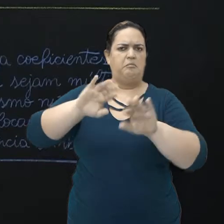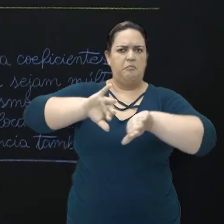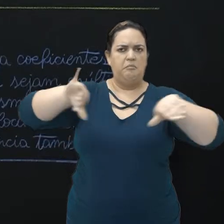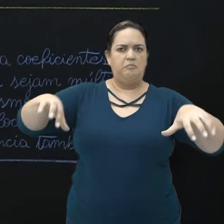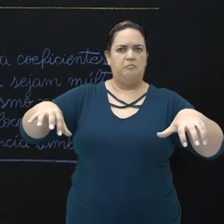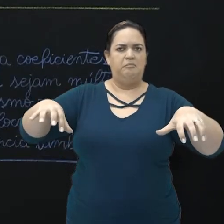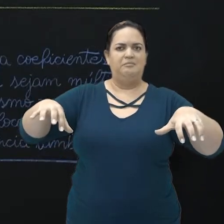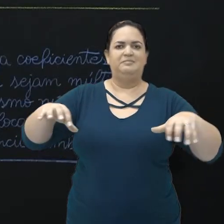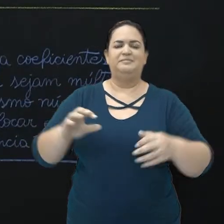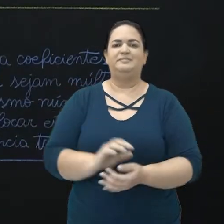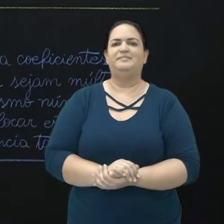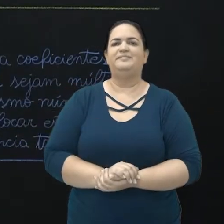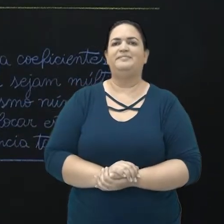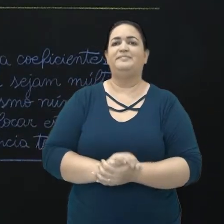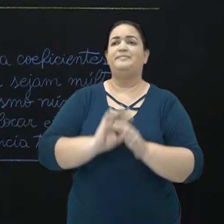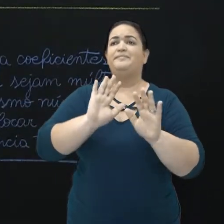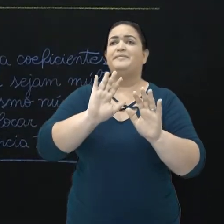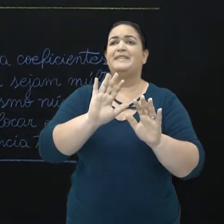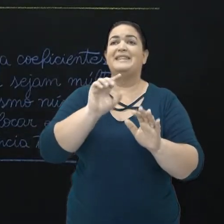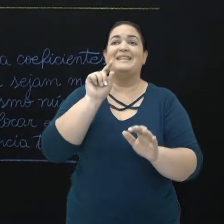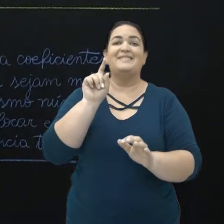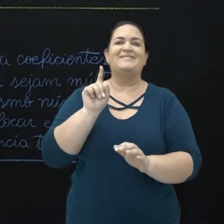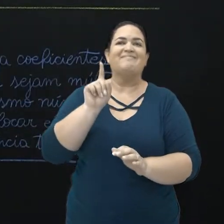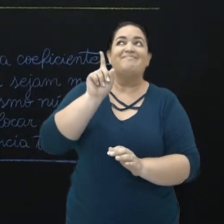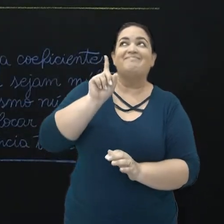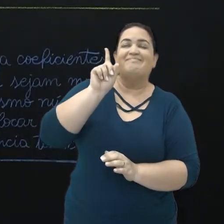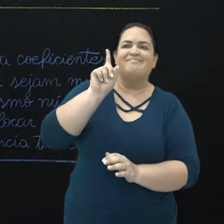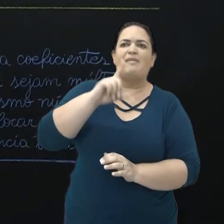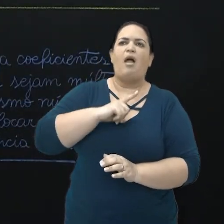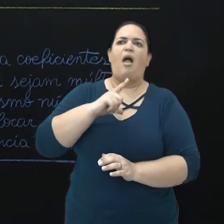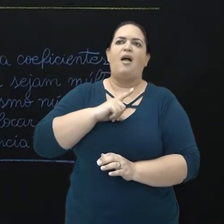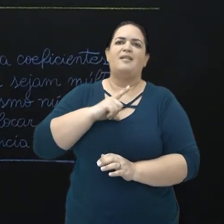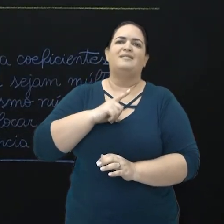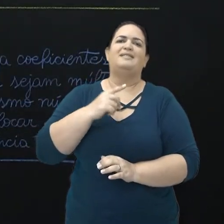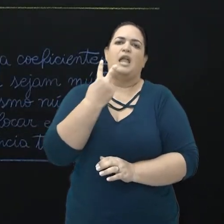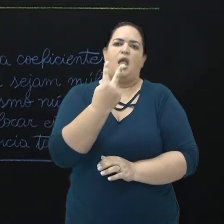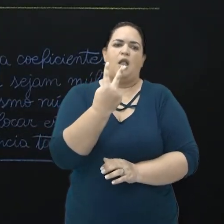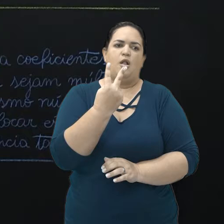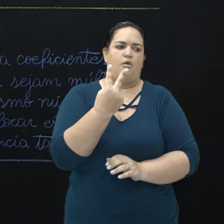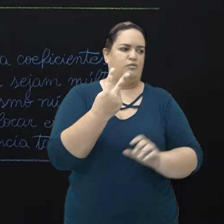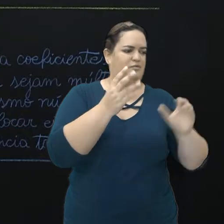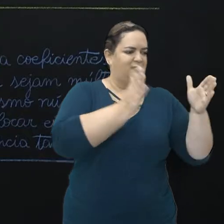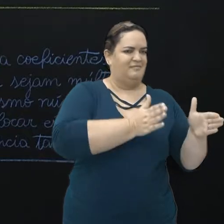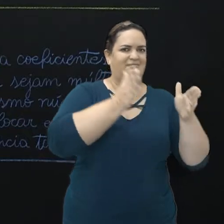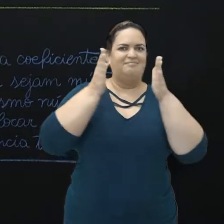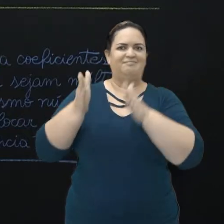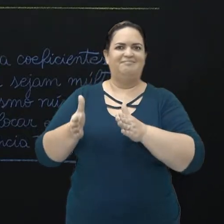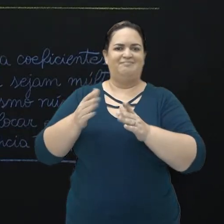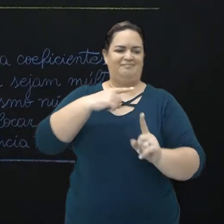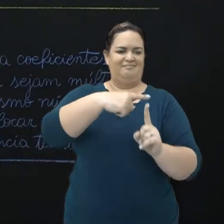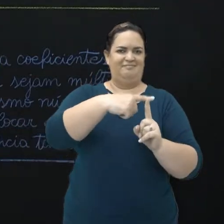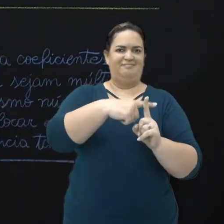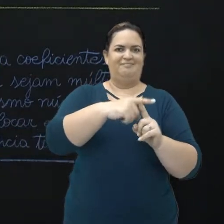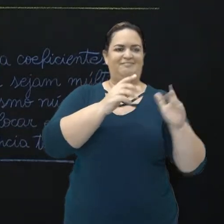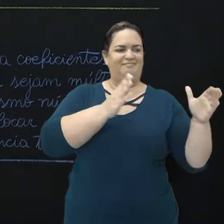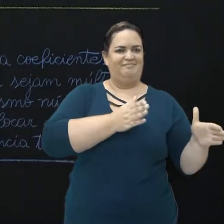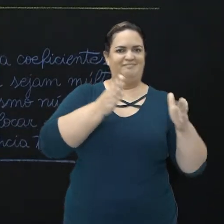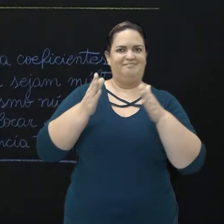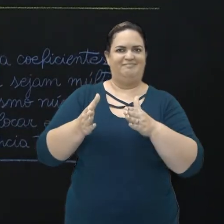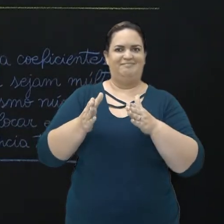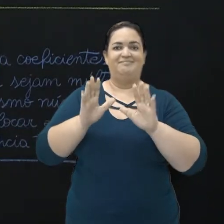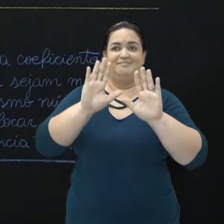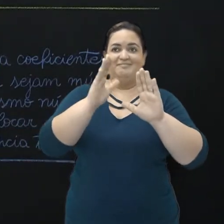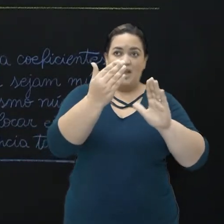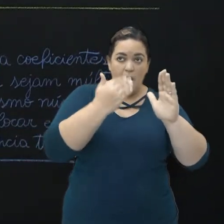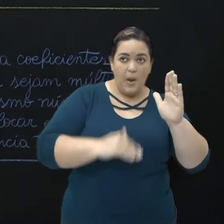ela é automaticamente transformada numa multiplicação de pelo menos dois fatores. Perfeito, pessoal? No nosso próximo